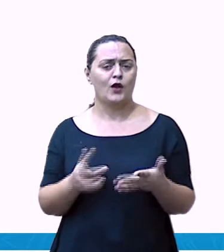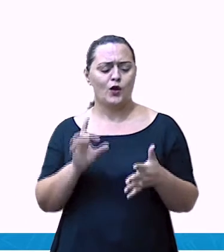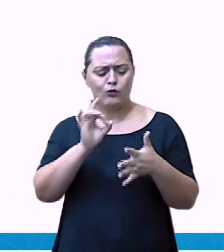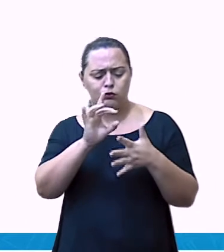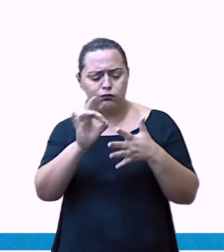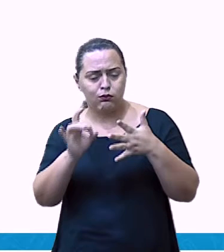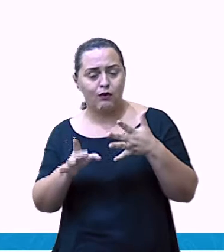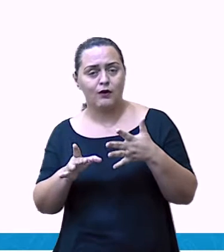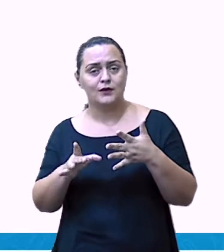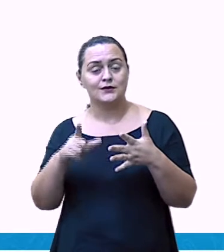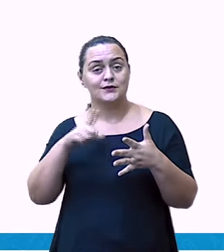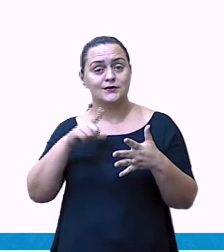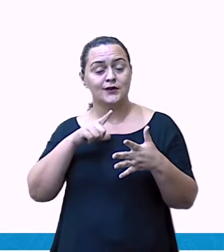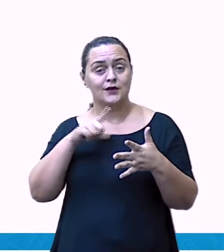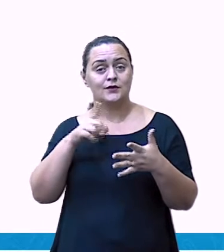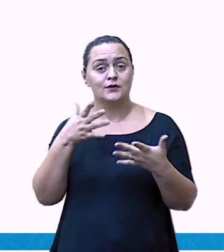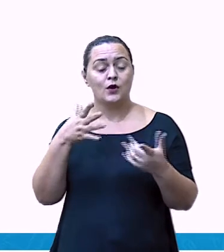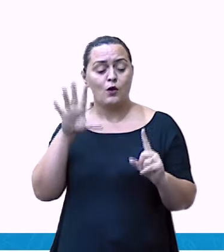influências.